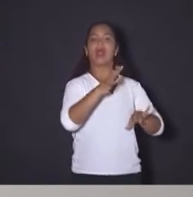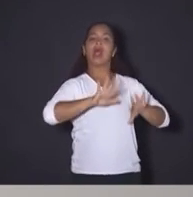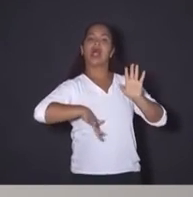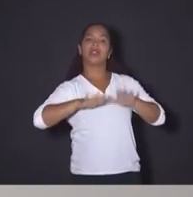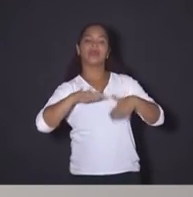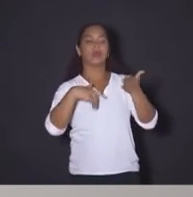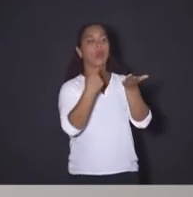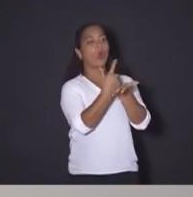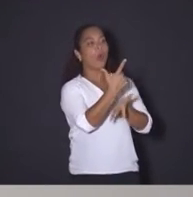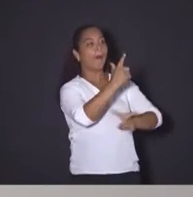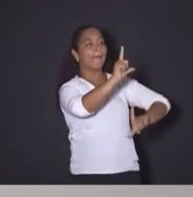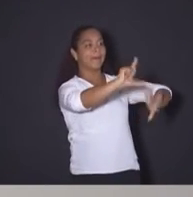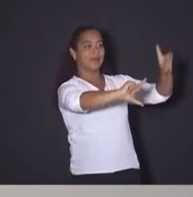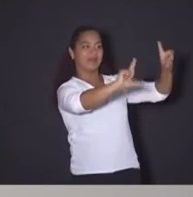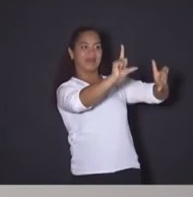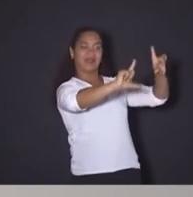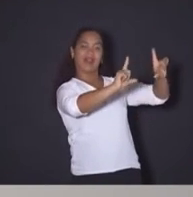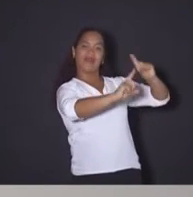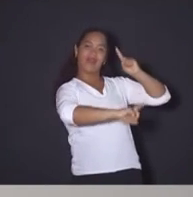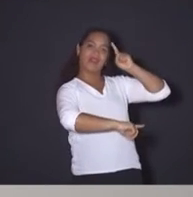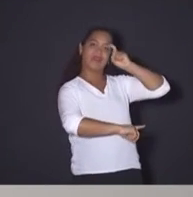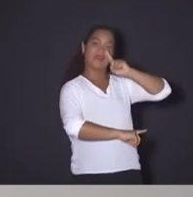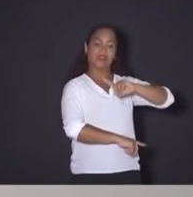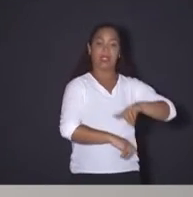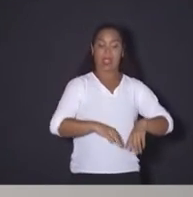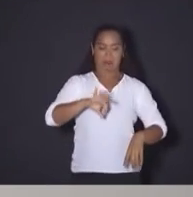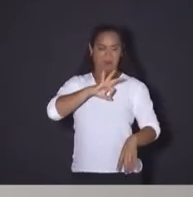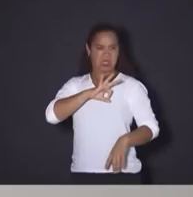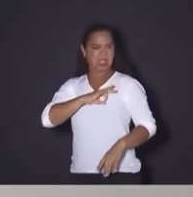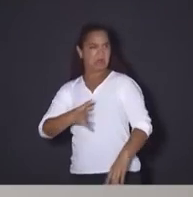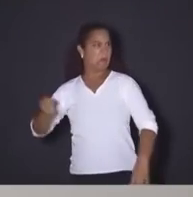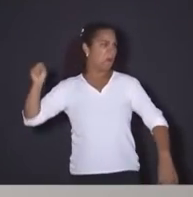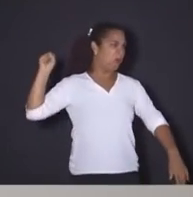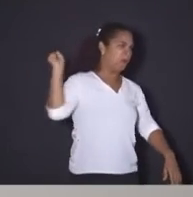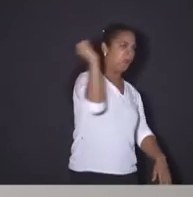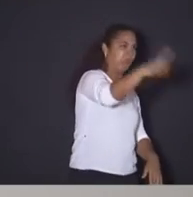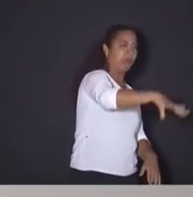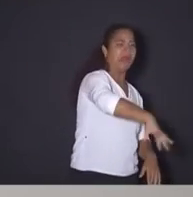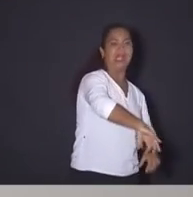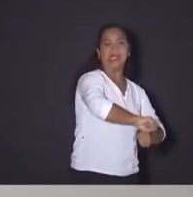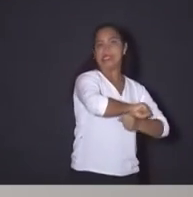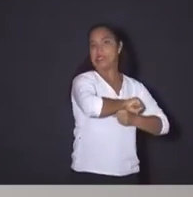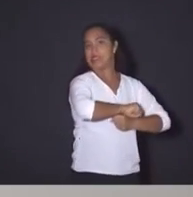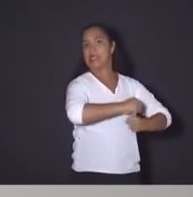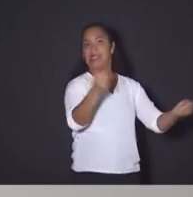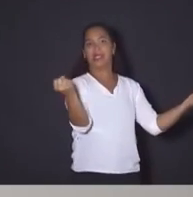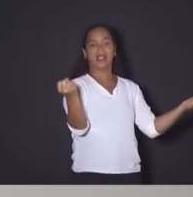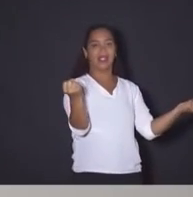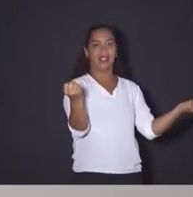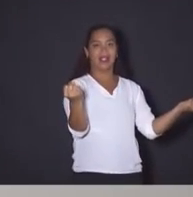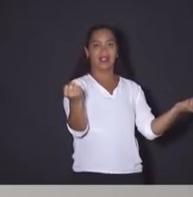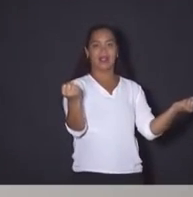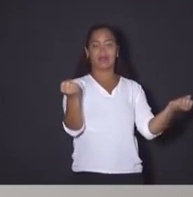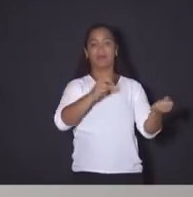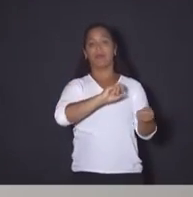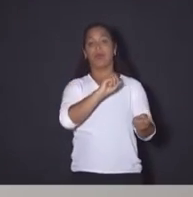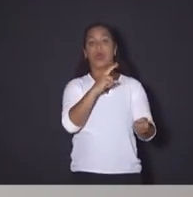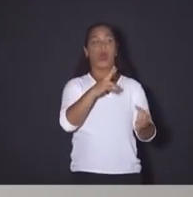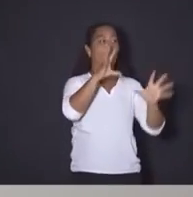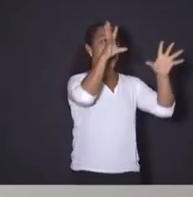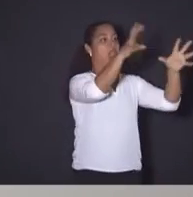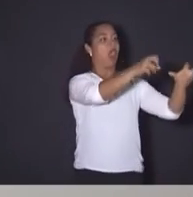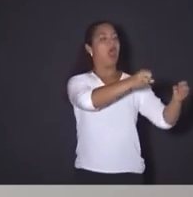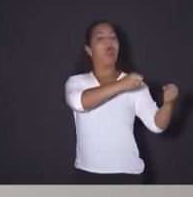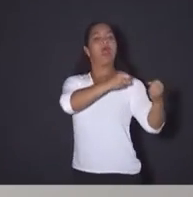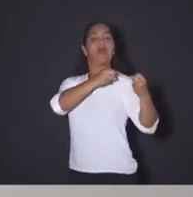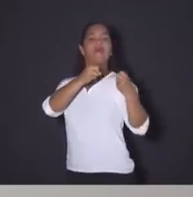comprada com muita dificuldade ou ela é quebrada espatifada em 100 pedaços ou essa coisa toda é levada